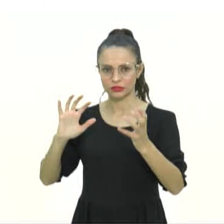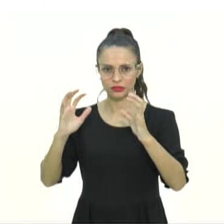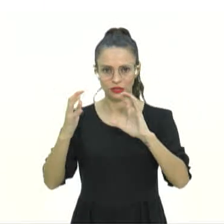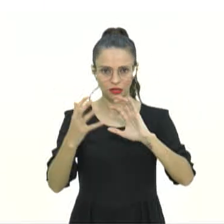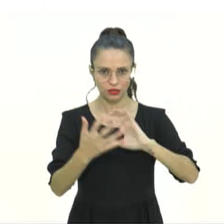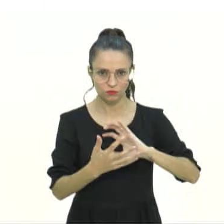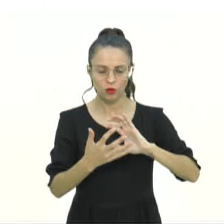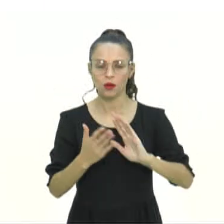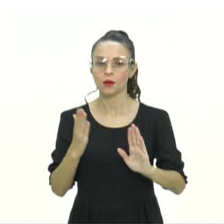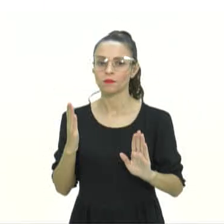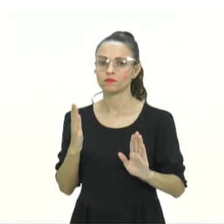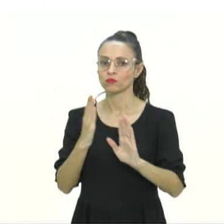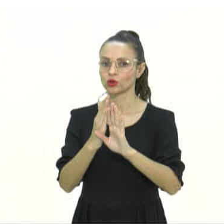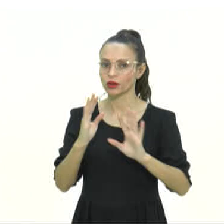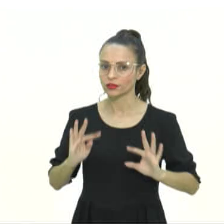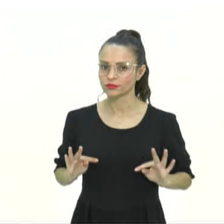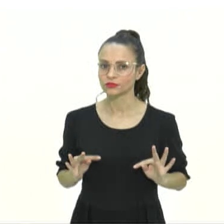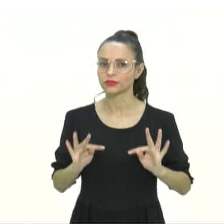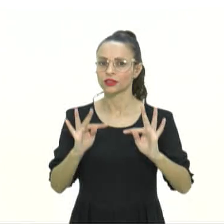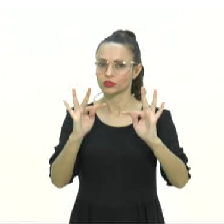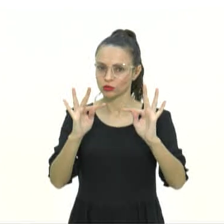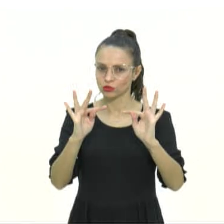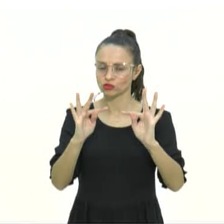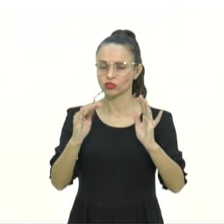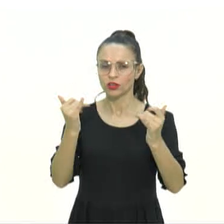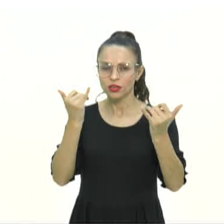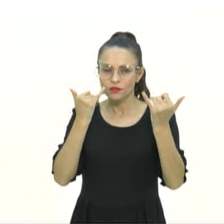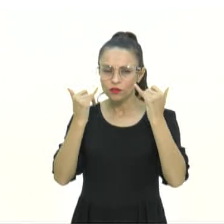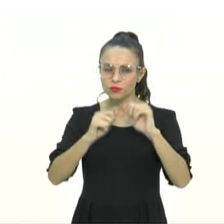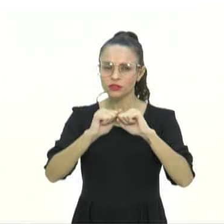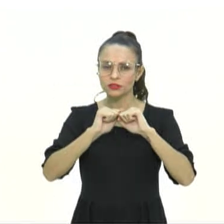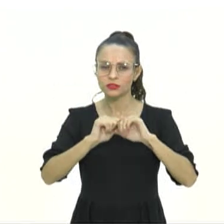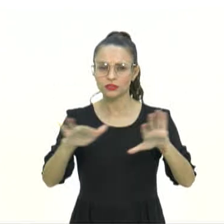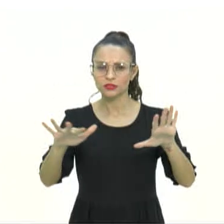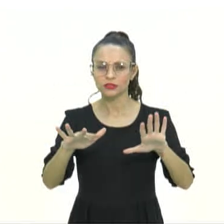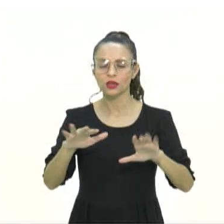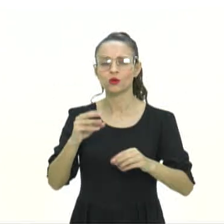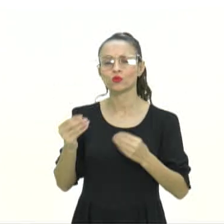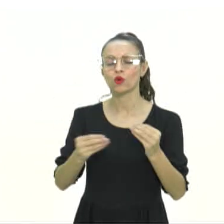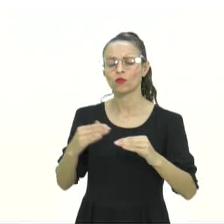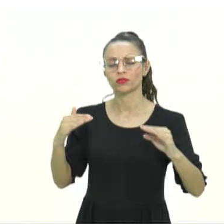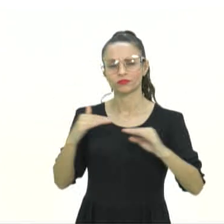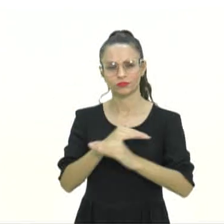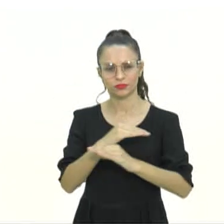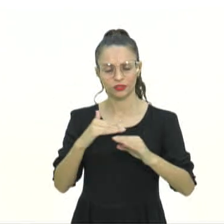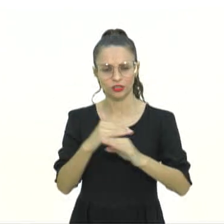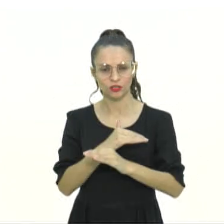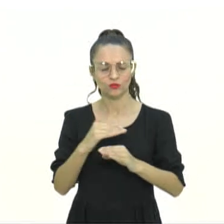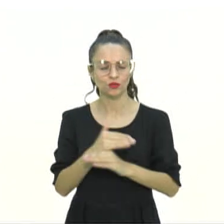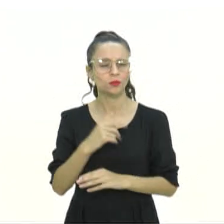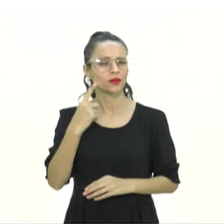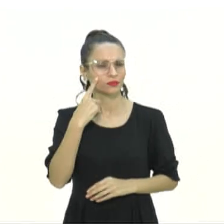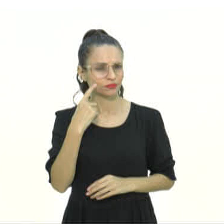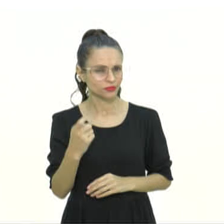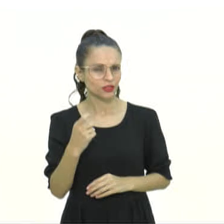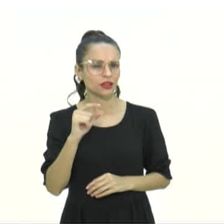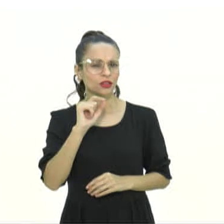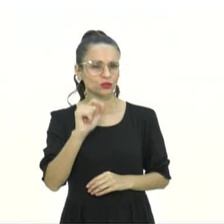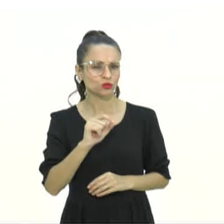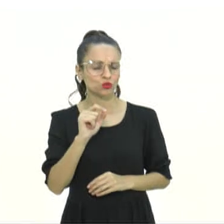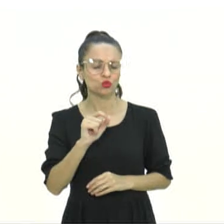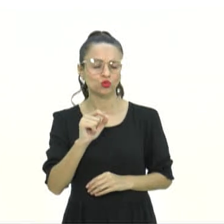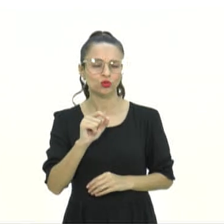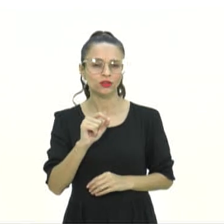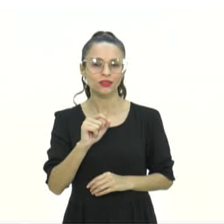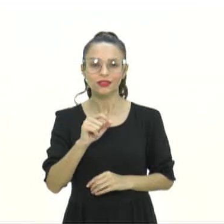pelo meio técnico-científico informacional, a logística de transportes, interessa-nos mais de